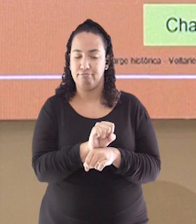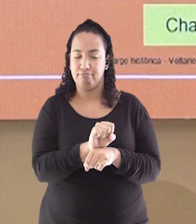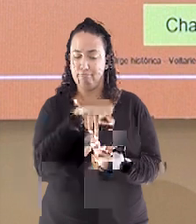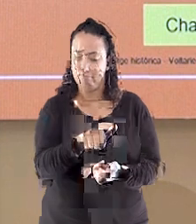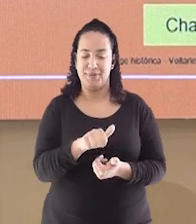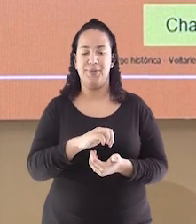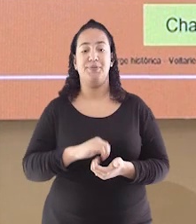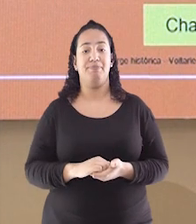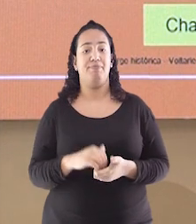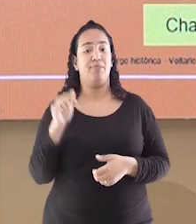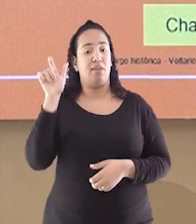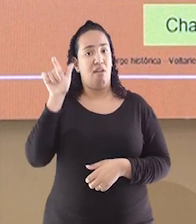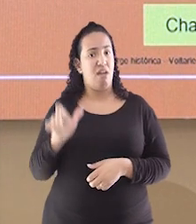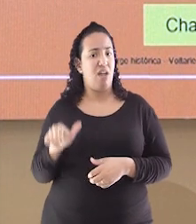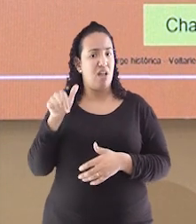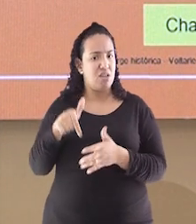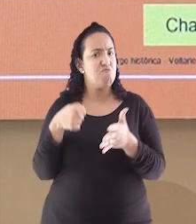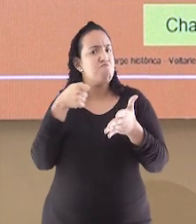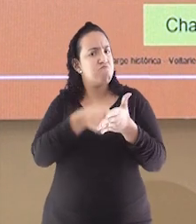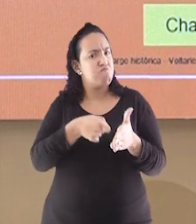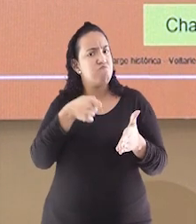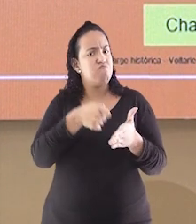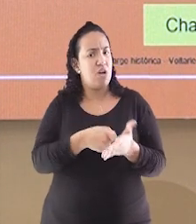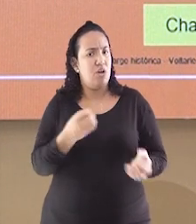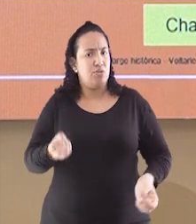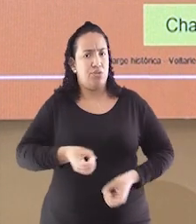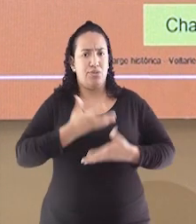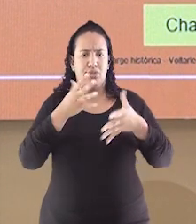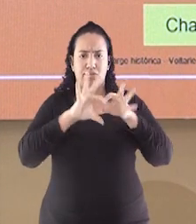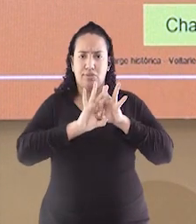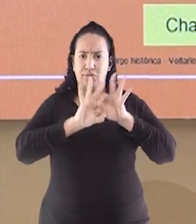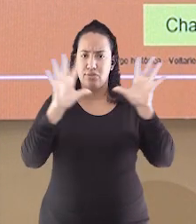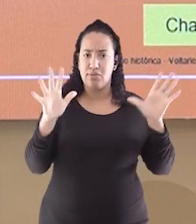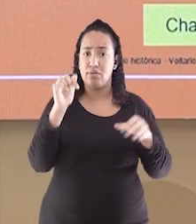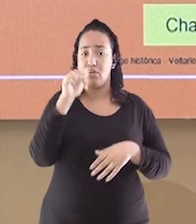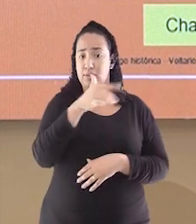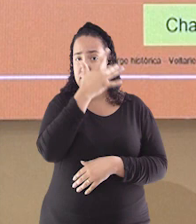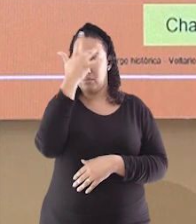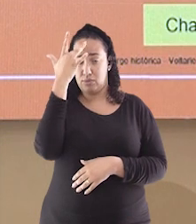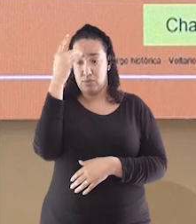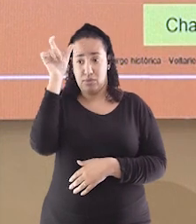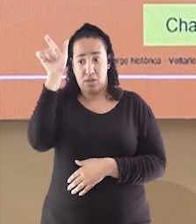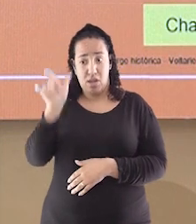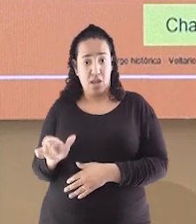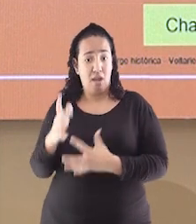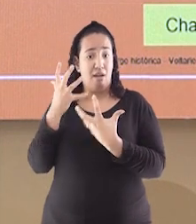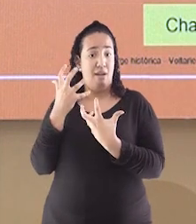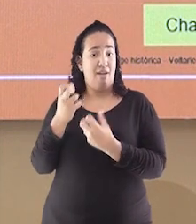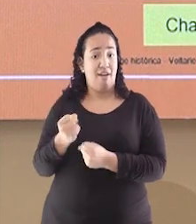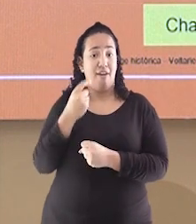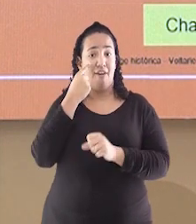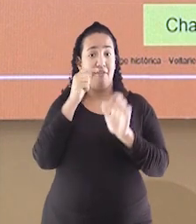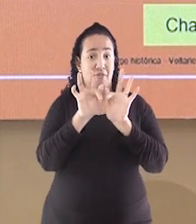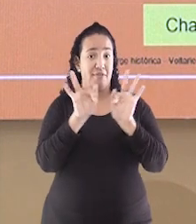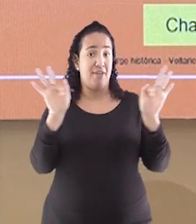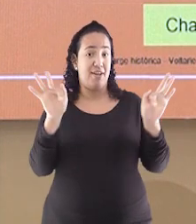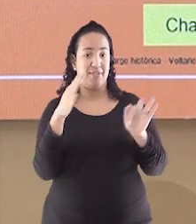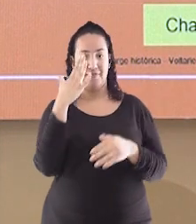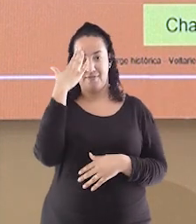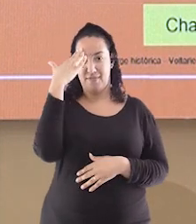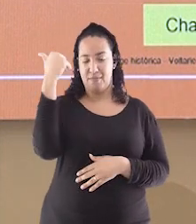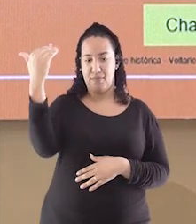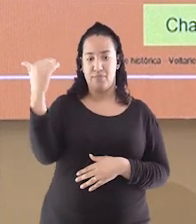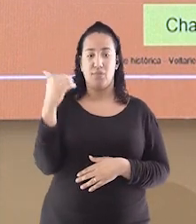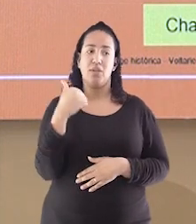por ser um defensor tão ferrenho da liberdade de expressão, todo mundo assimila a ele aquela famosa frase: posso